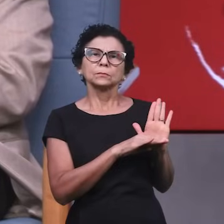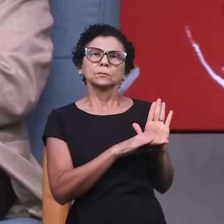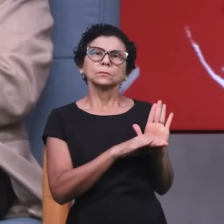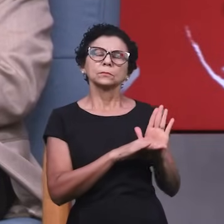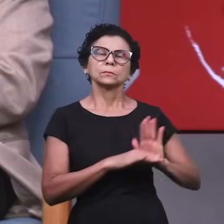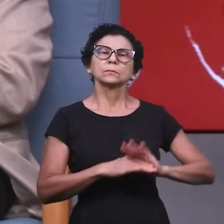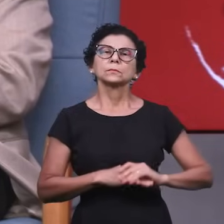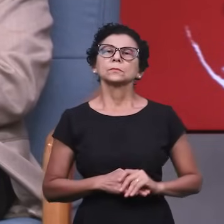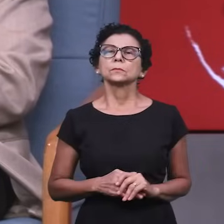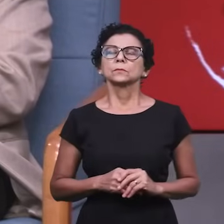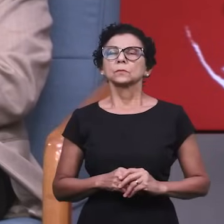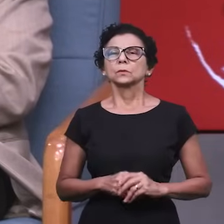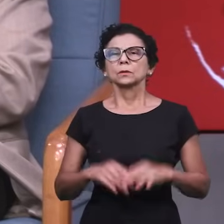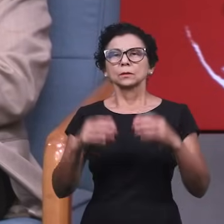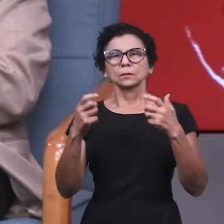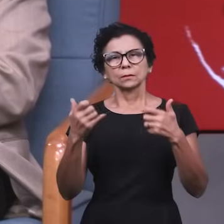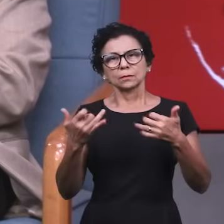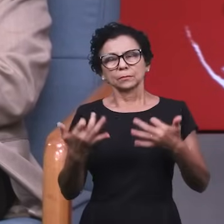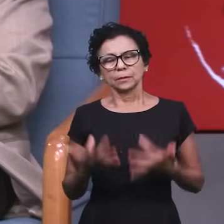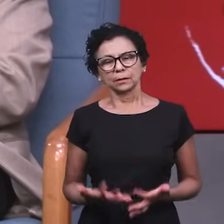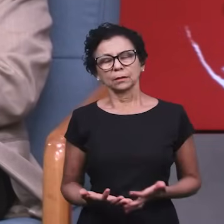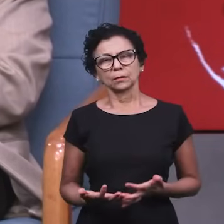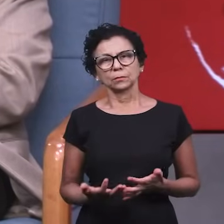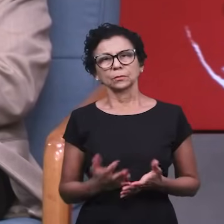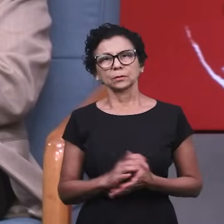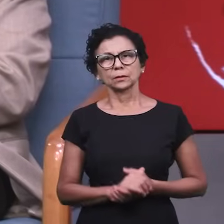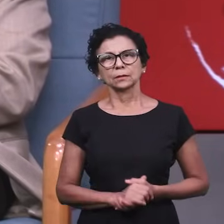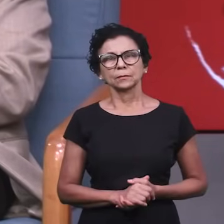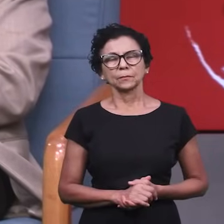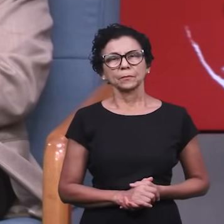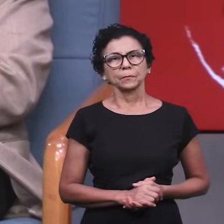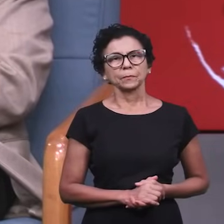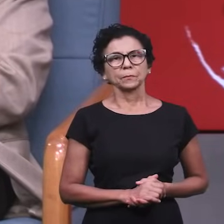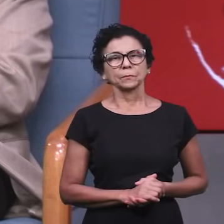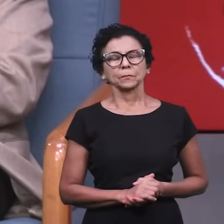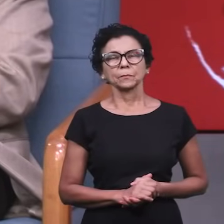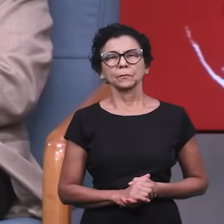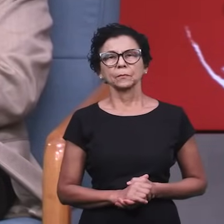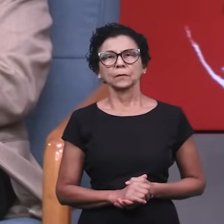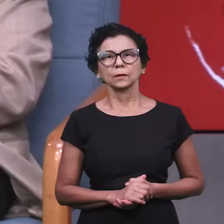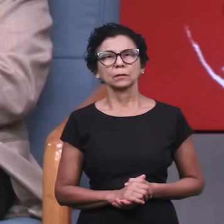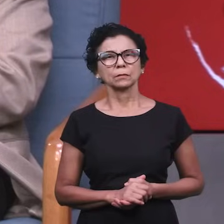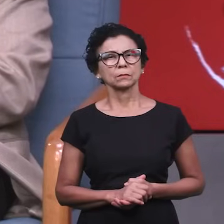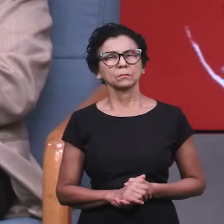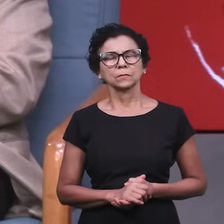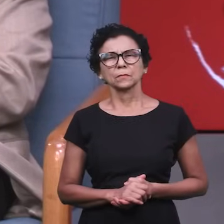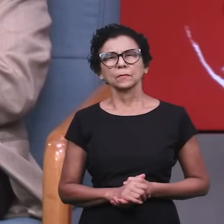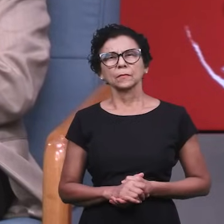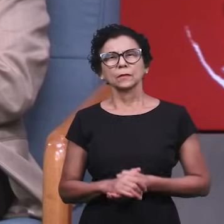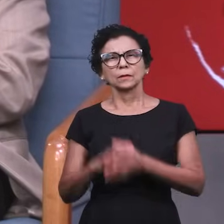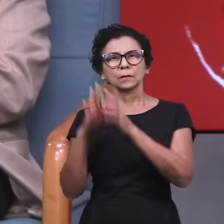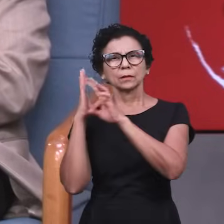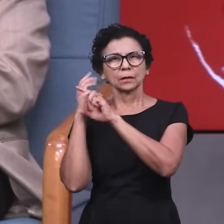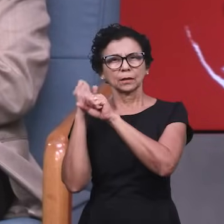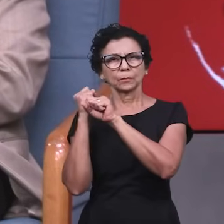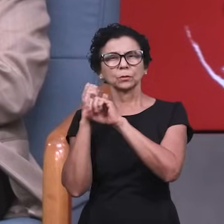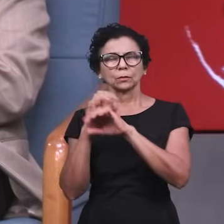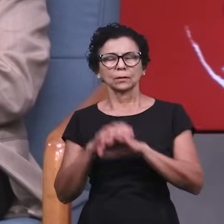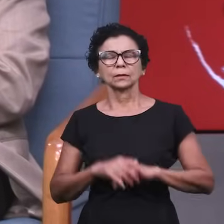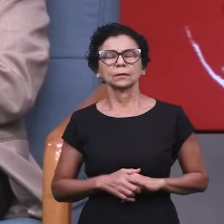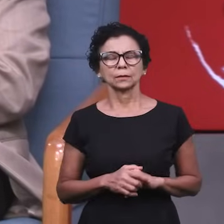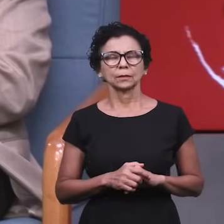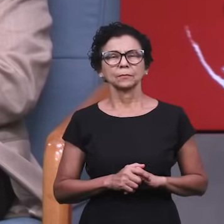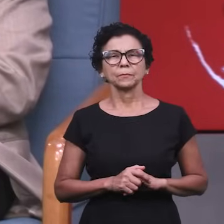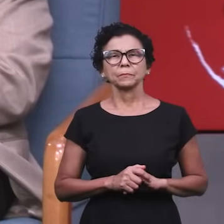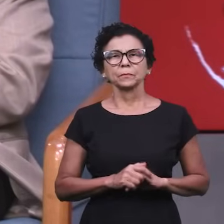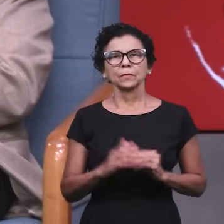e vamos repetir aquilo que, para fazer só uma pequena retrospectiva daquilo que nós já falamos nos programas